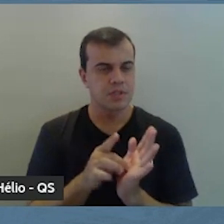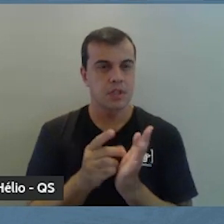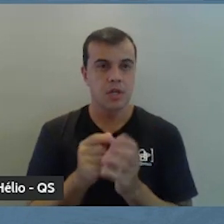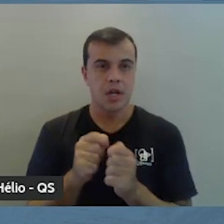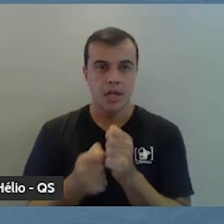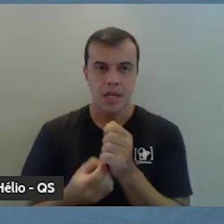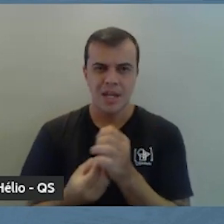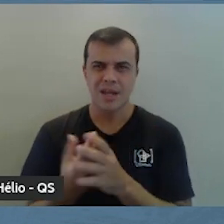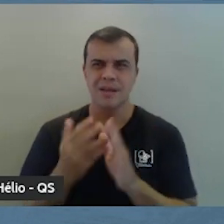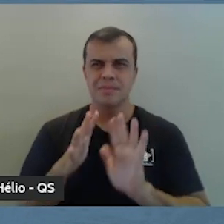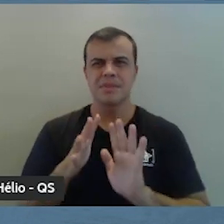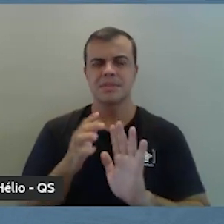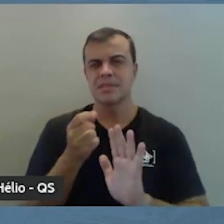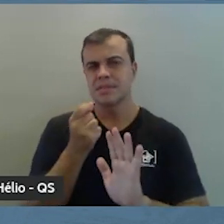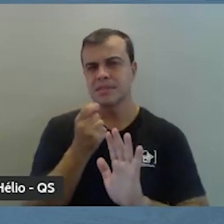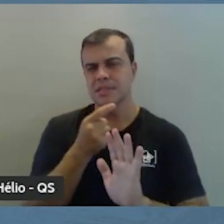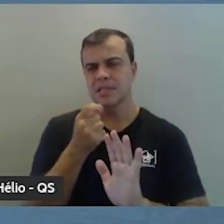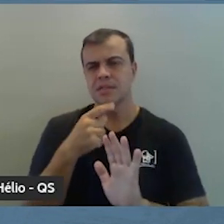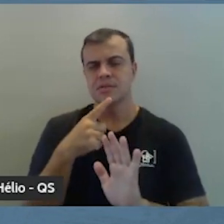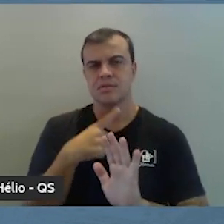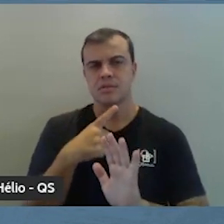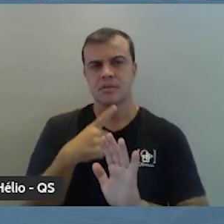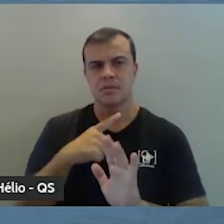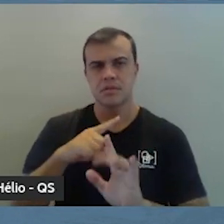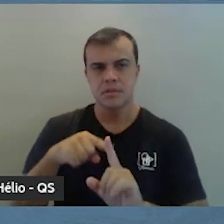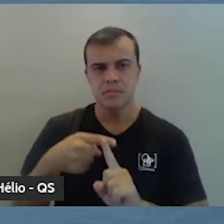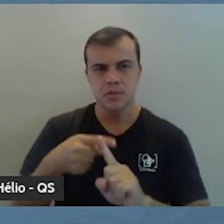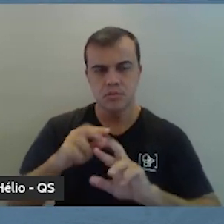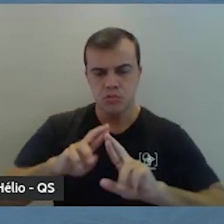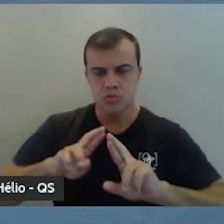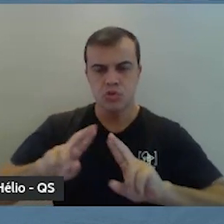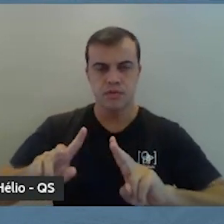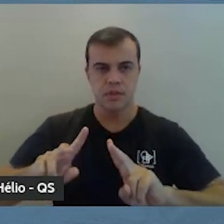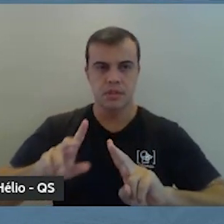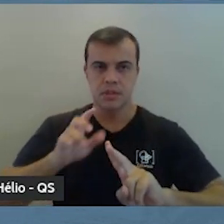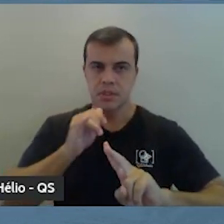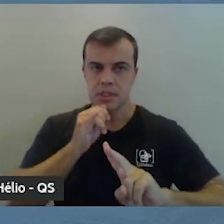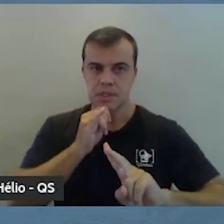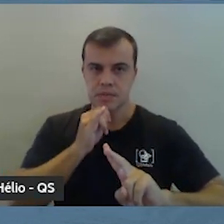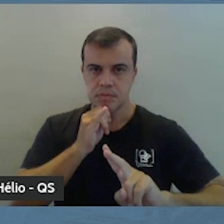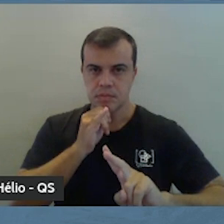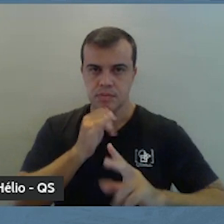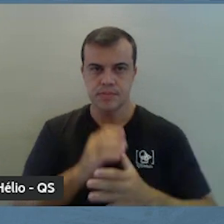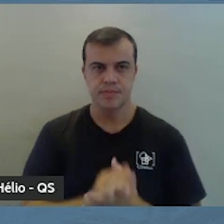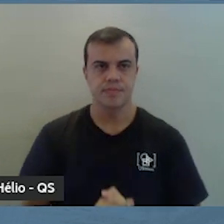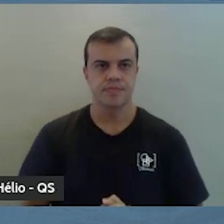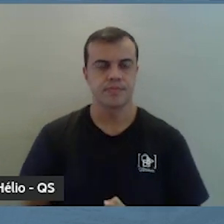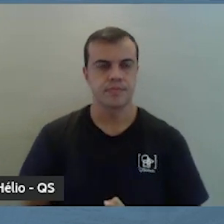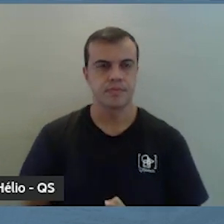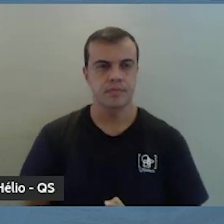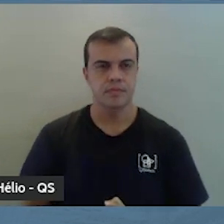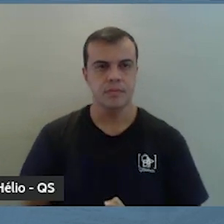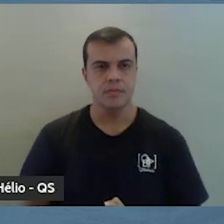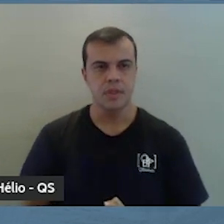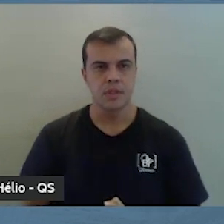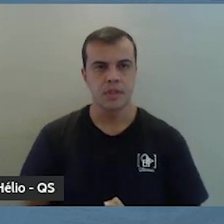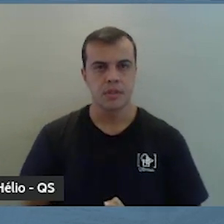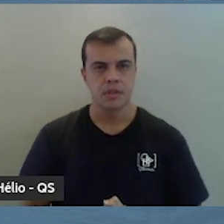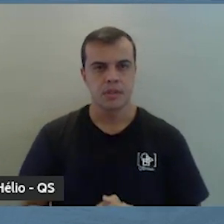ele é engraçado porque ainda que seja uma ruptura com essa